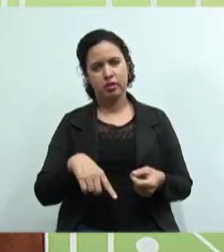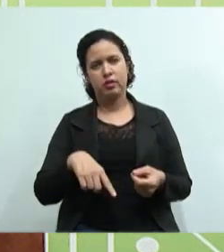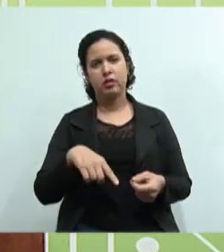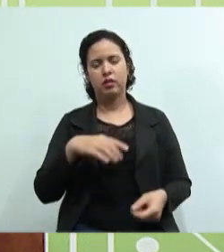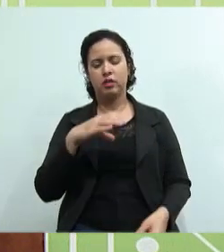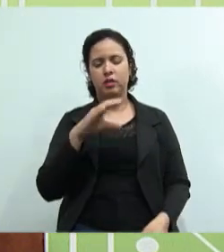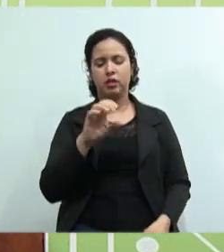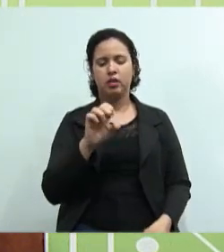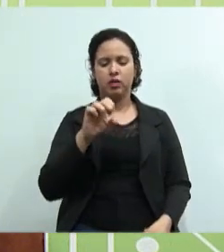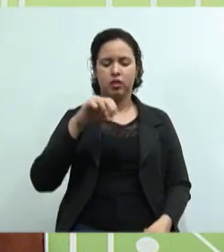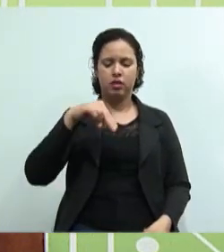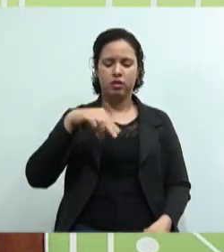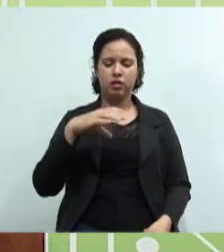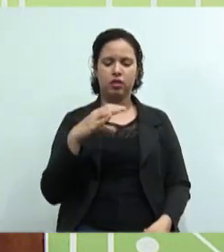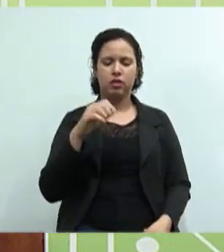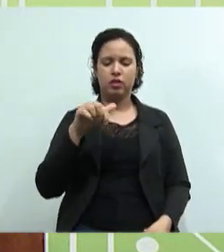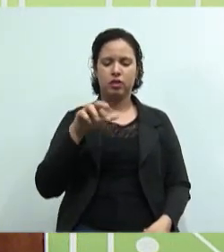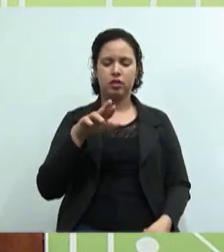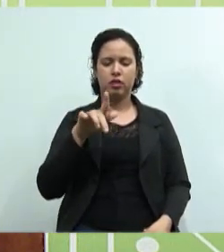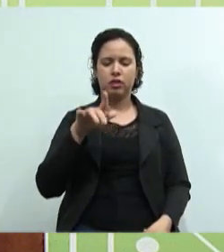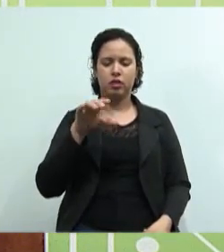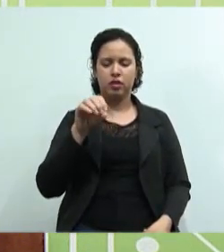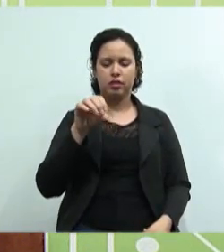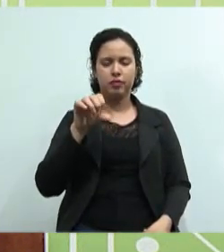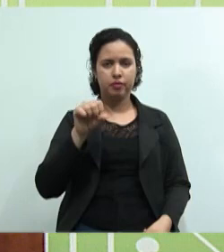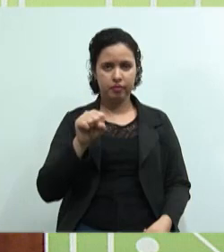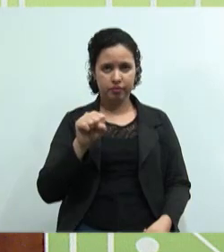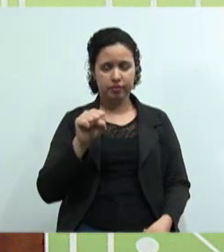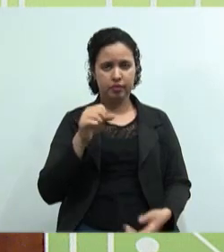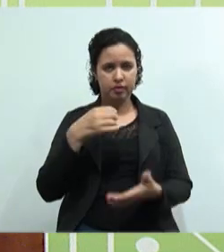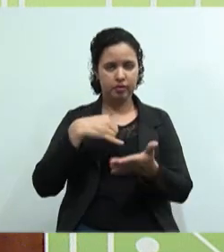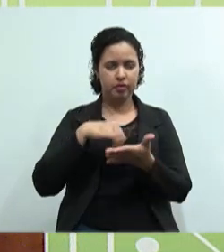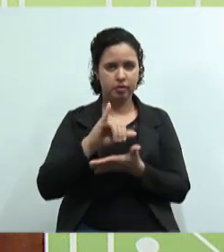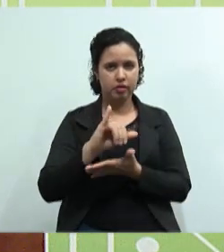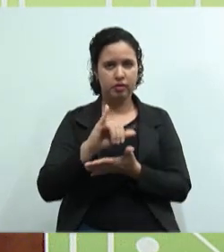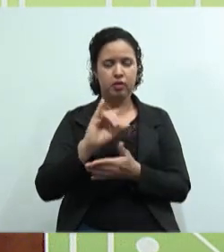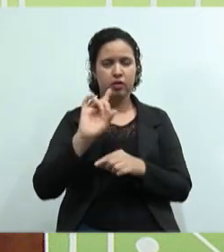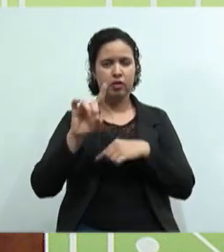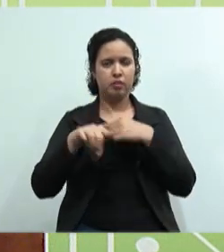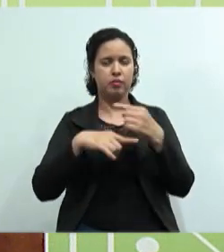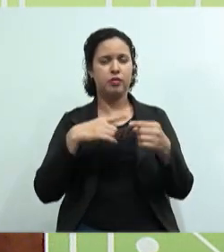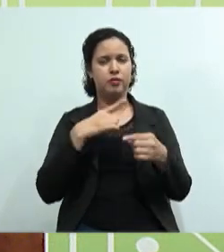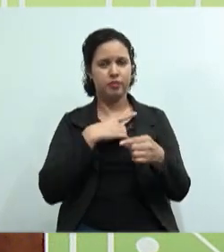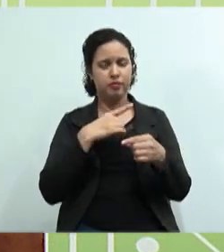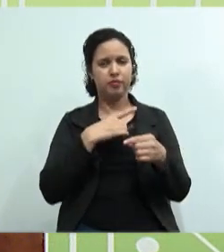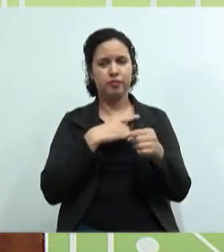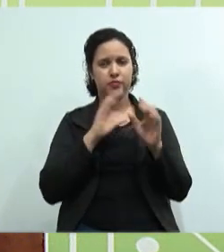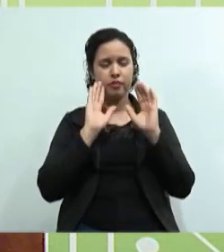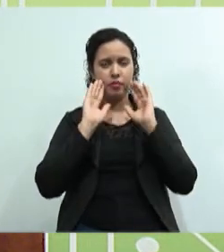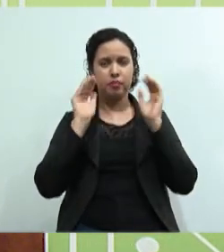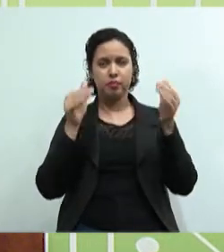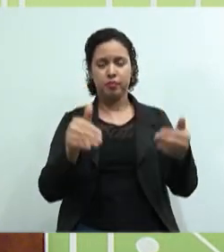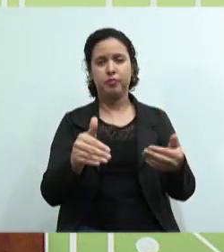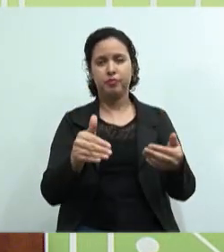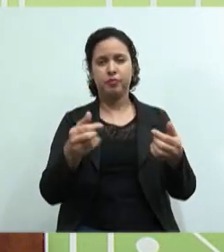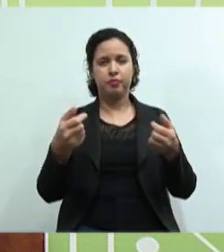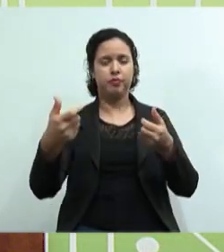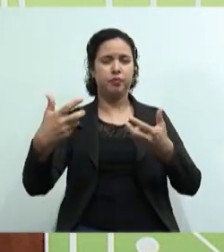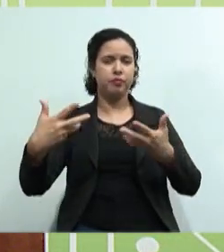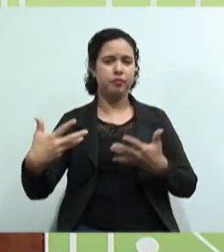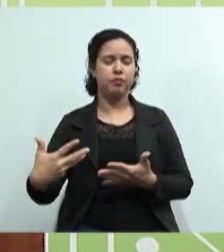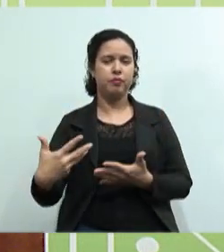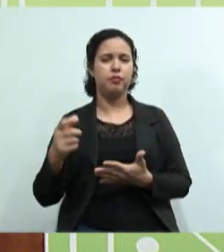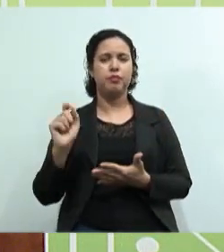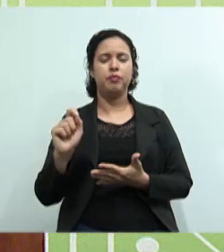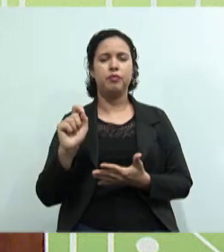definido pela instituição, pela cooperativa. Nós vamos ter uma aula específica, aula 4, que nós vamos tratar